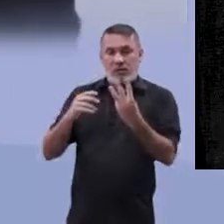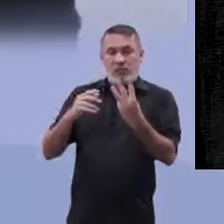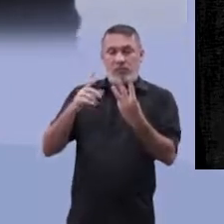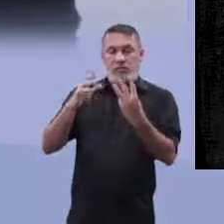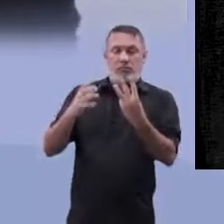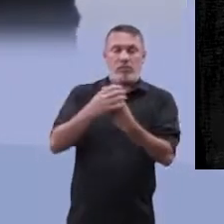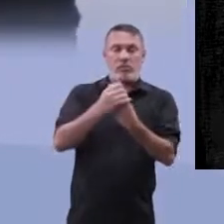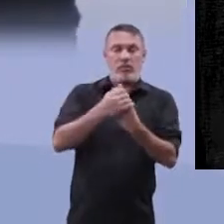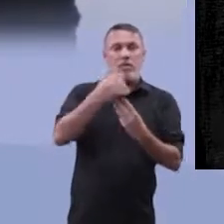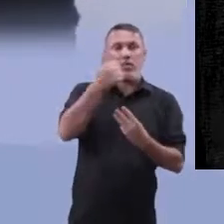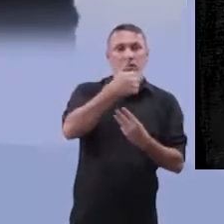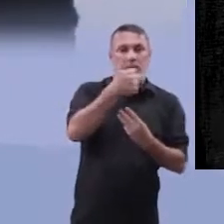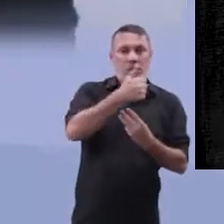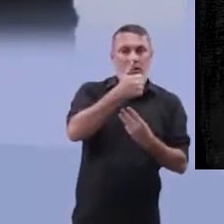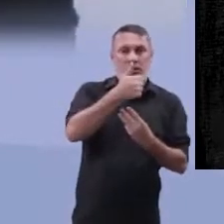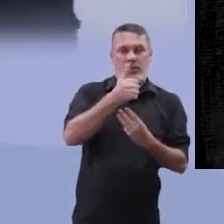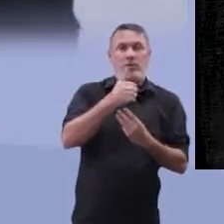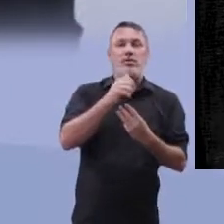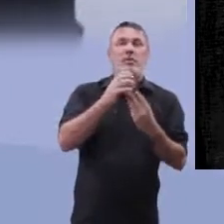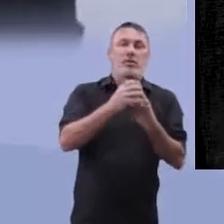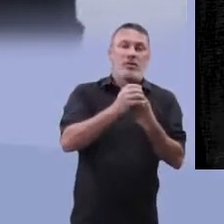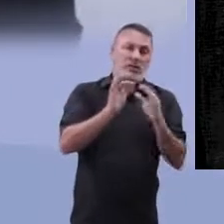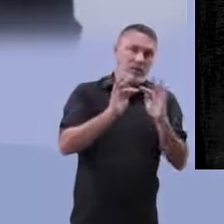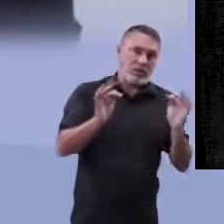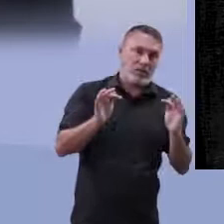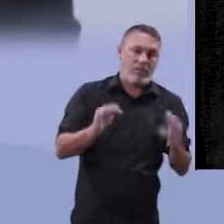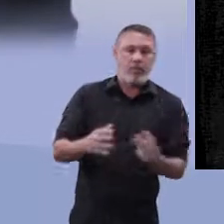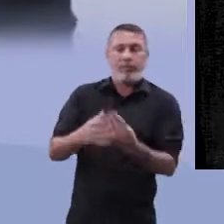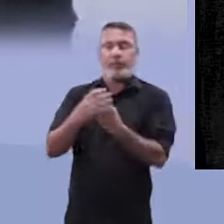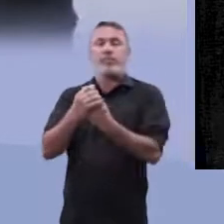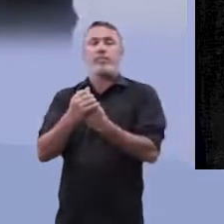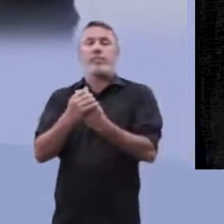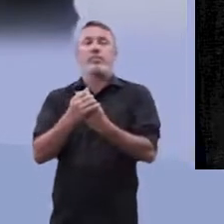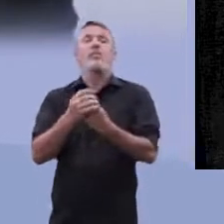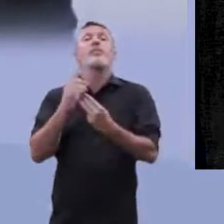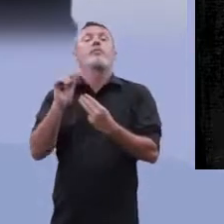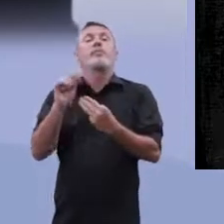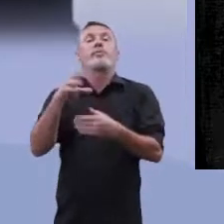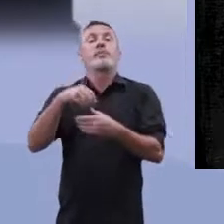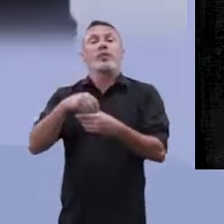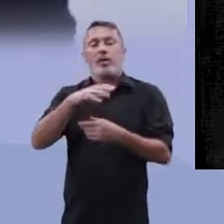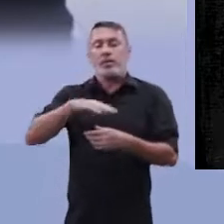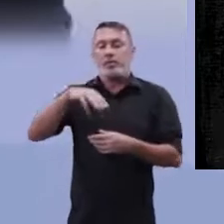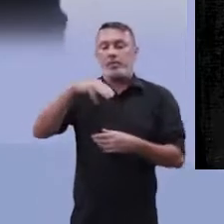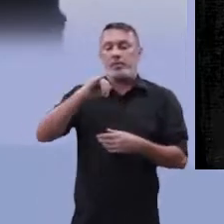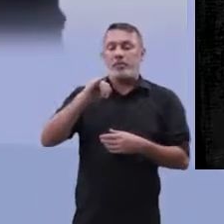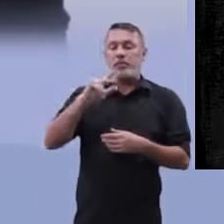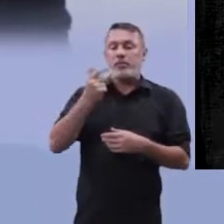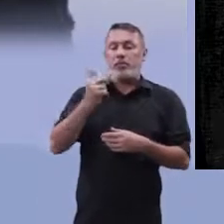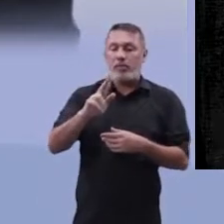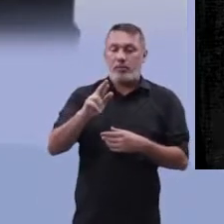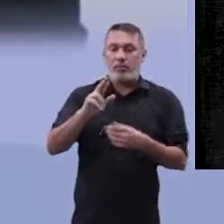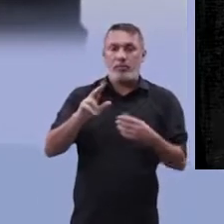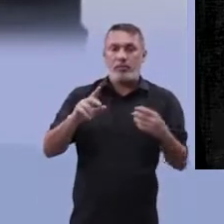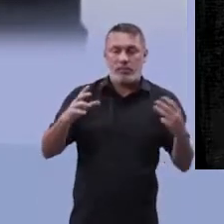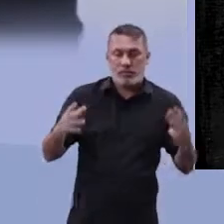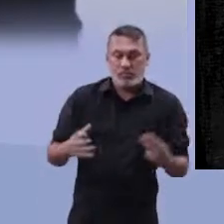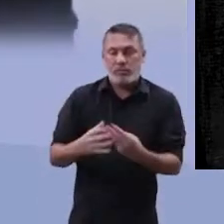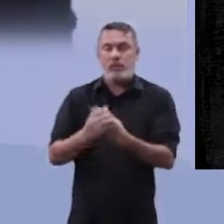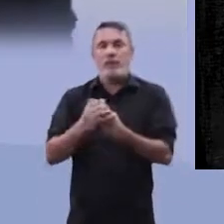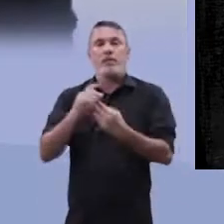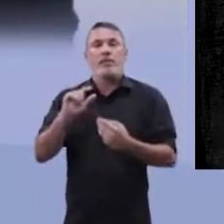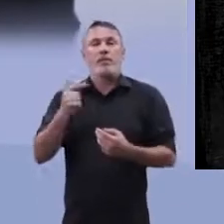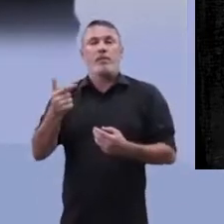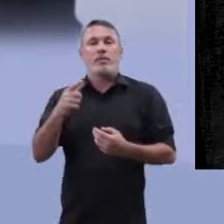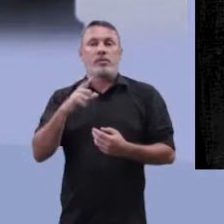ordens formam uma classe. Né? A primeira classe é a classe das unidades simples. A segunda classe é a classe do milhar, né?